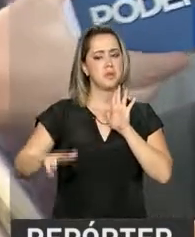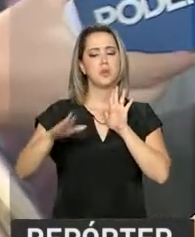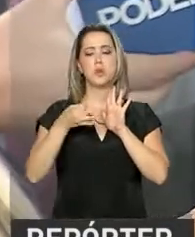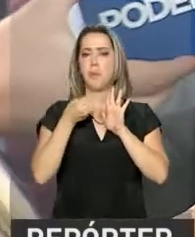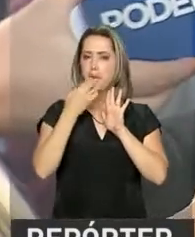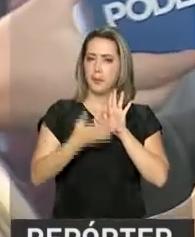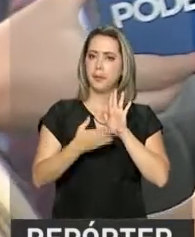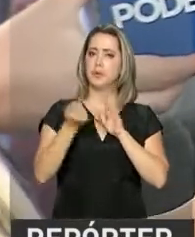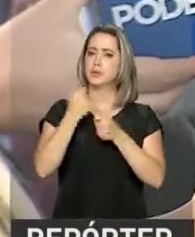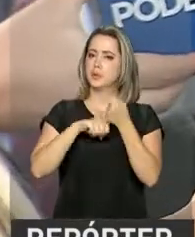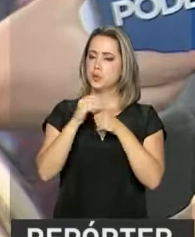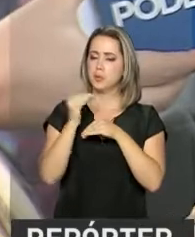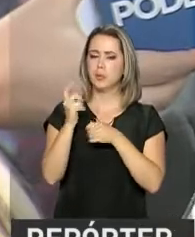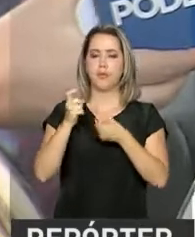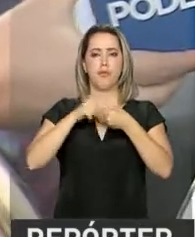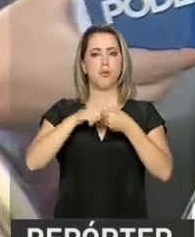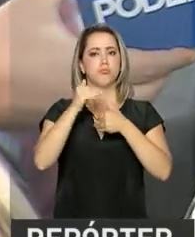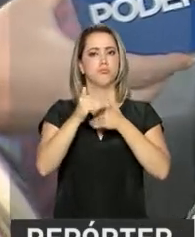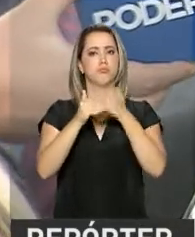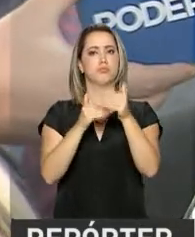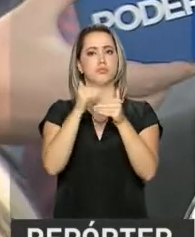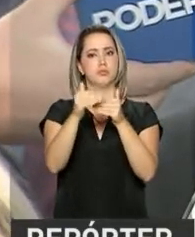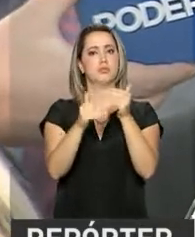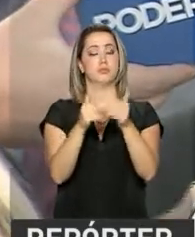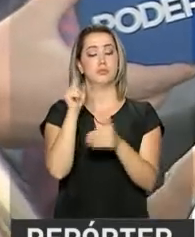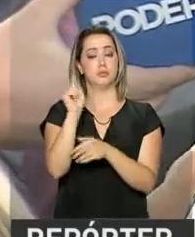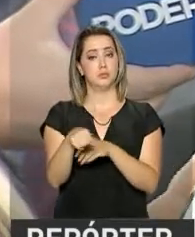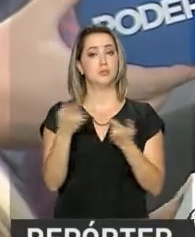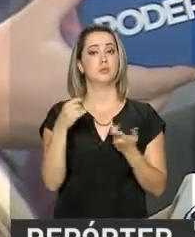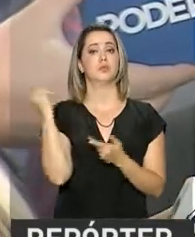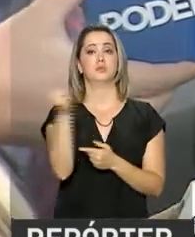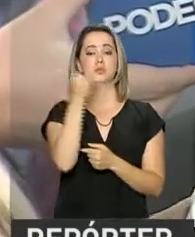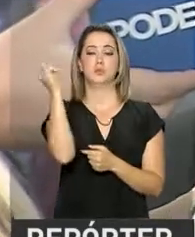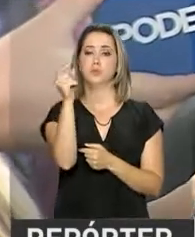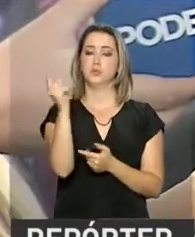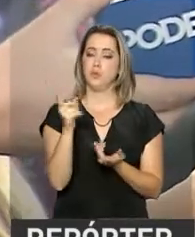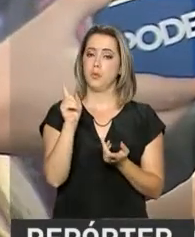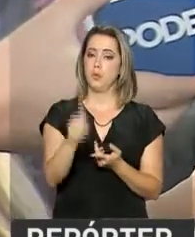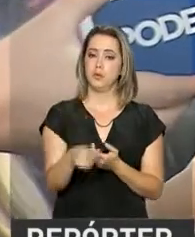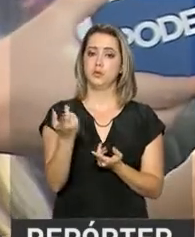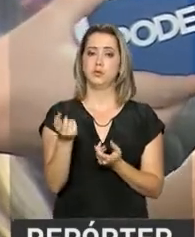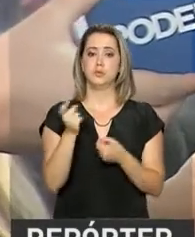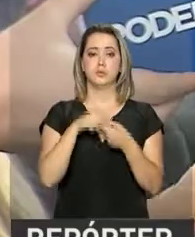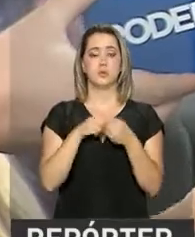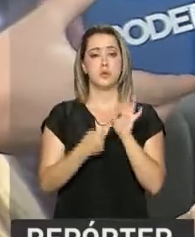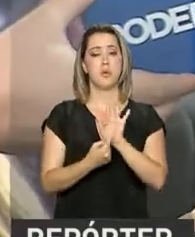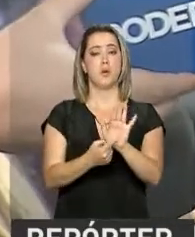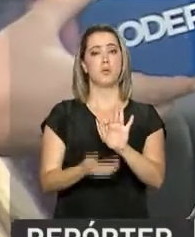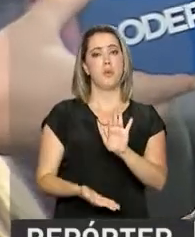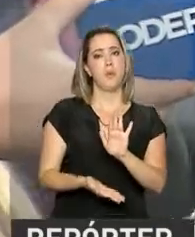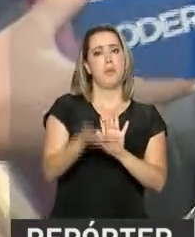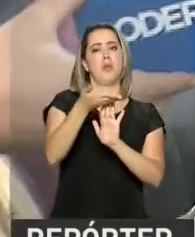e um dos sintomas que são muito importante de sinalização de recuperação econômica